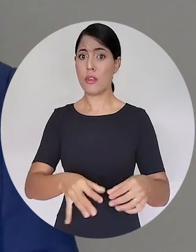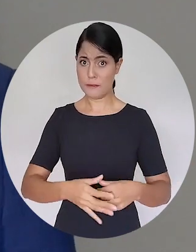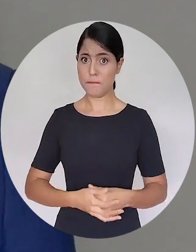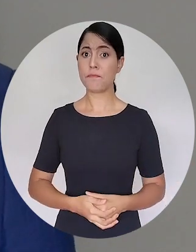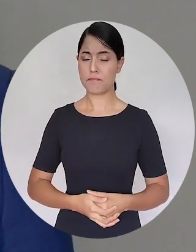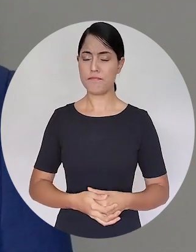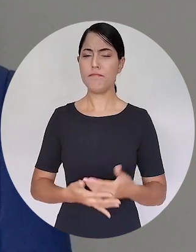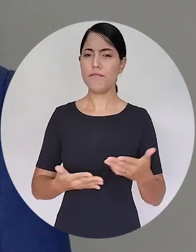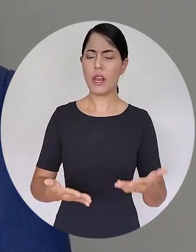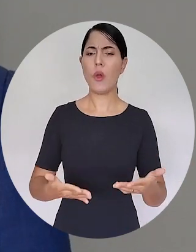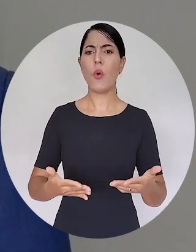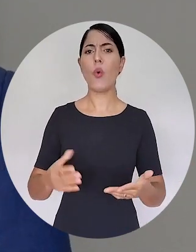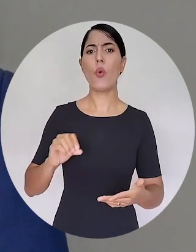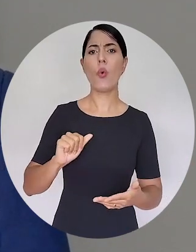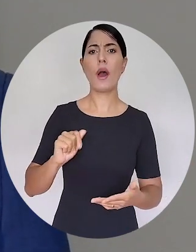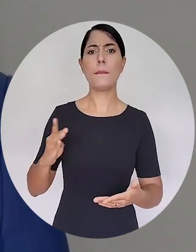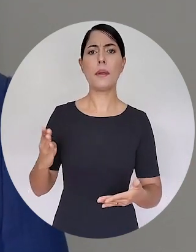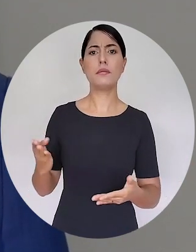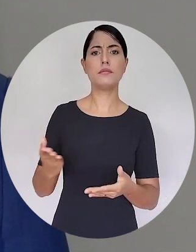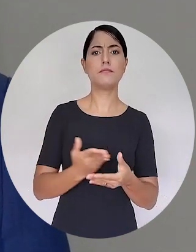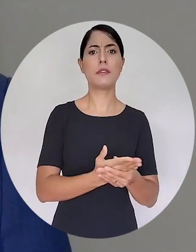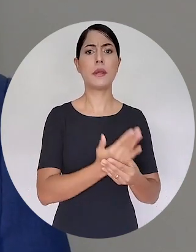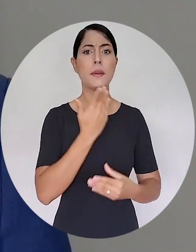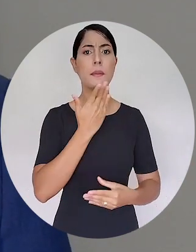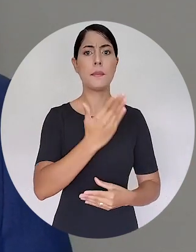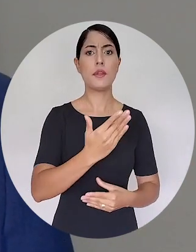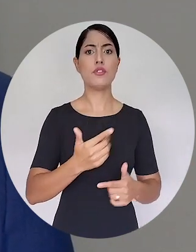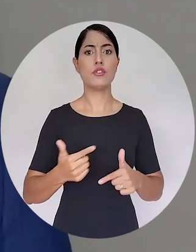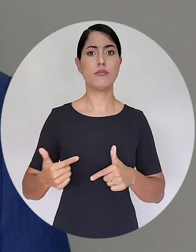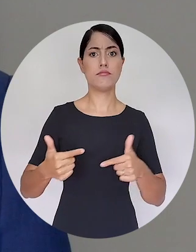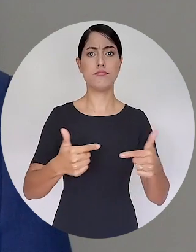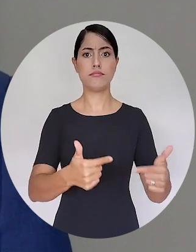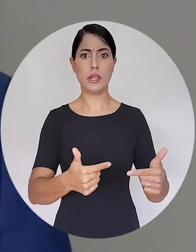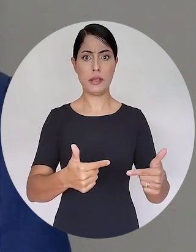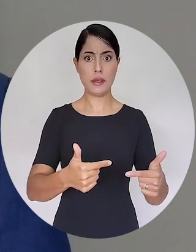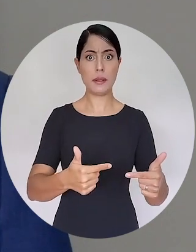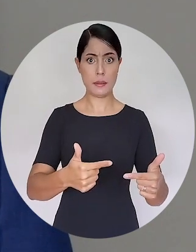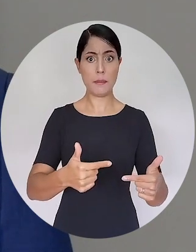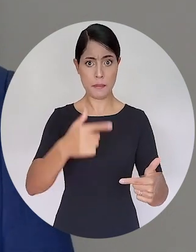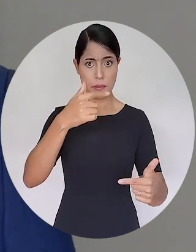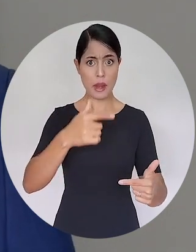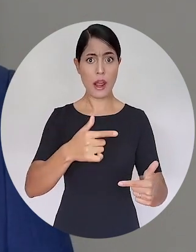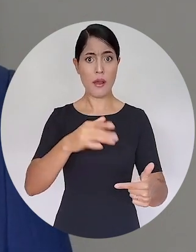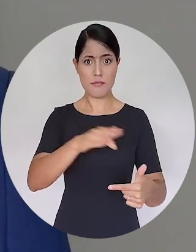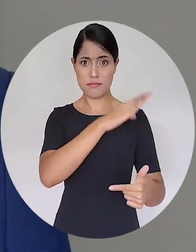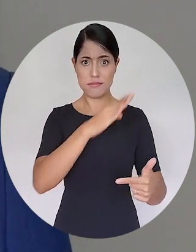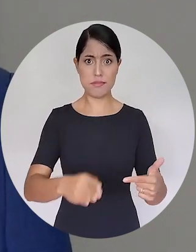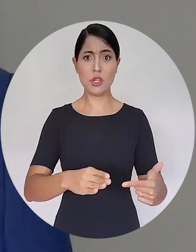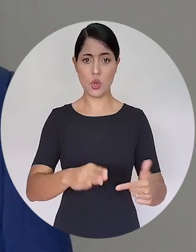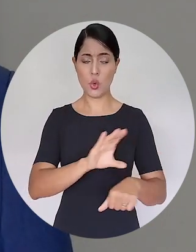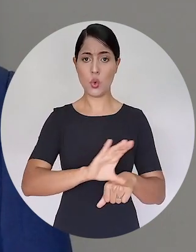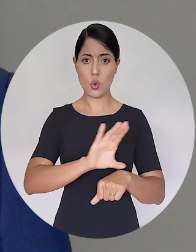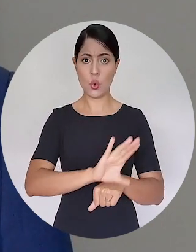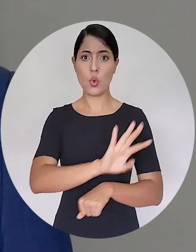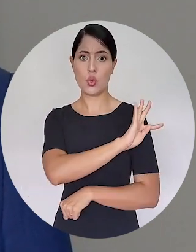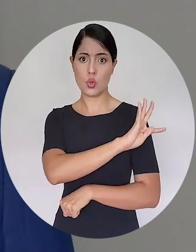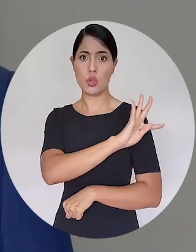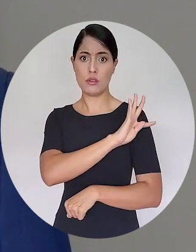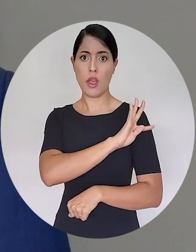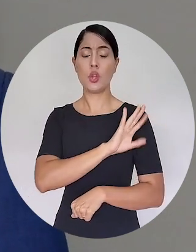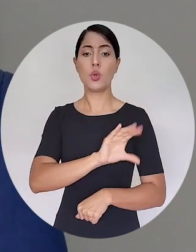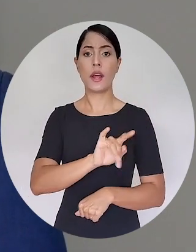Ordem deu entrada com um pedido de prioridade no julgamento da ação que pretende excluir o curso técnico em serviços jurídicos